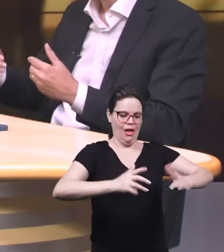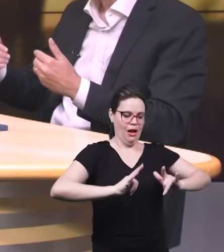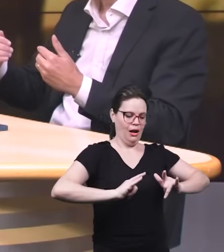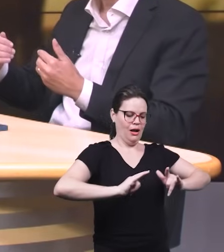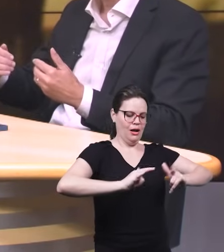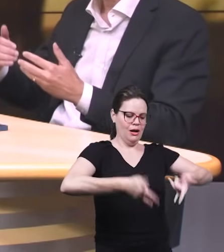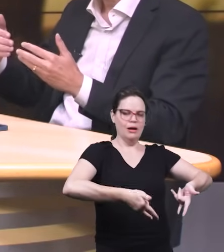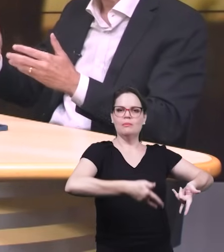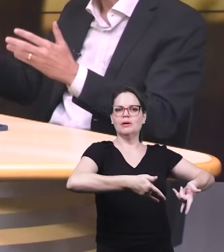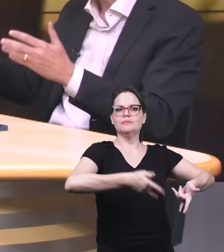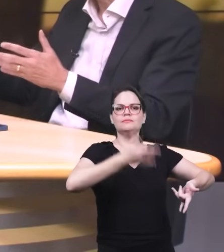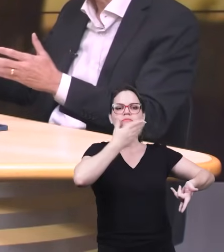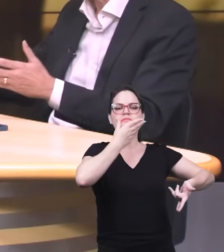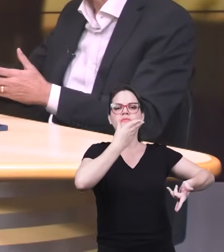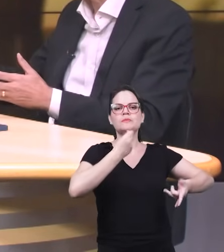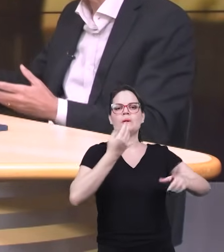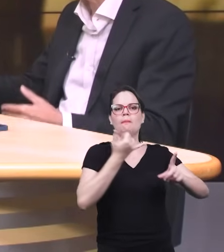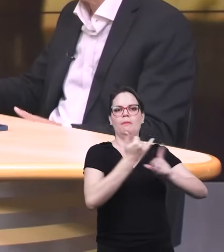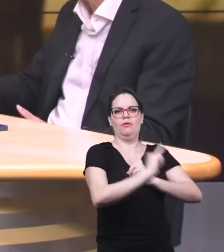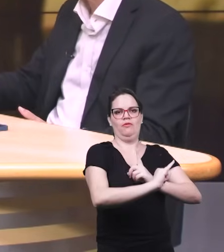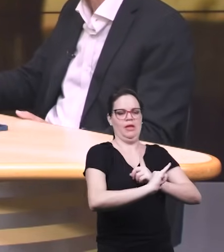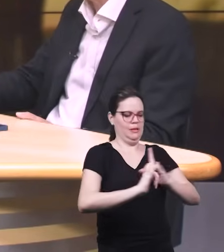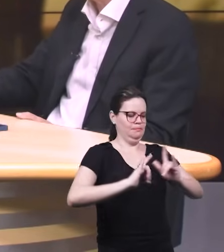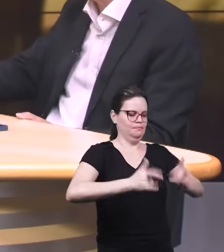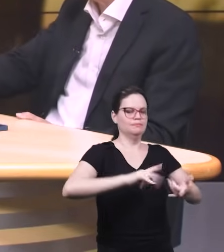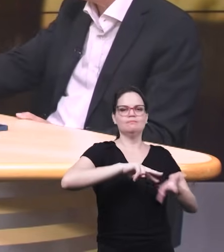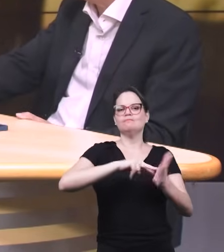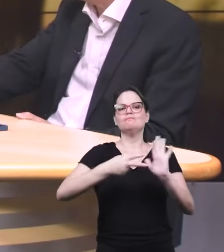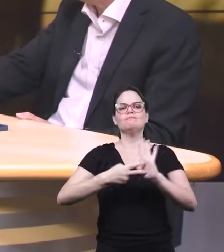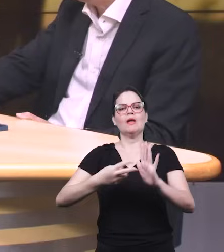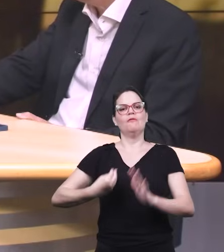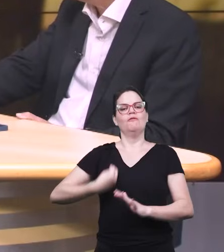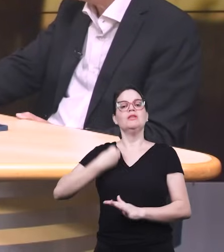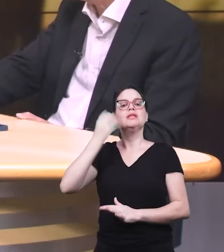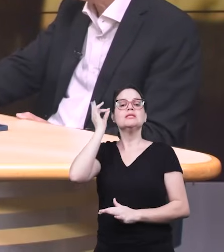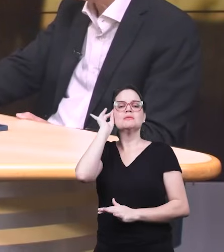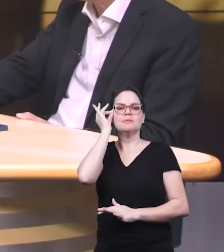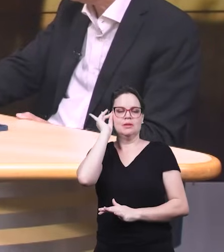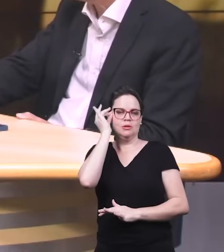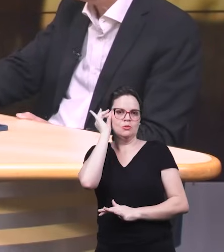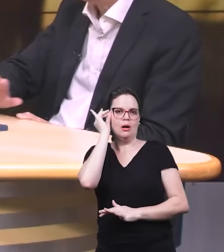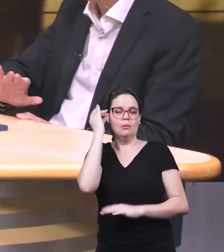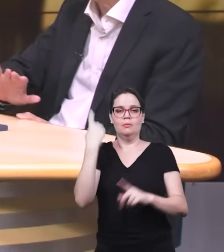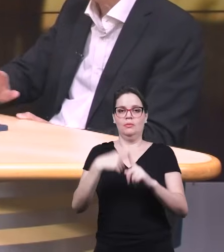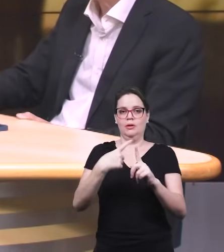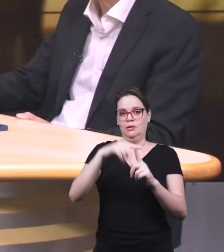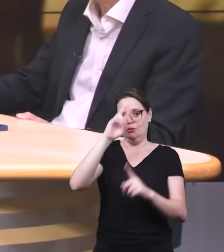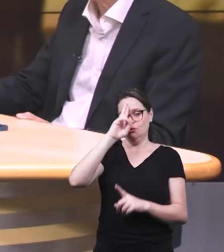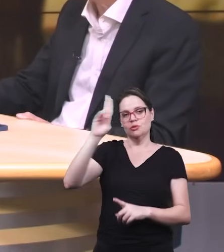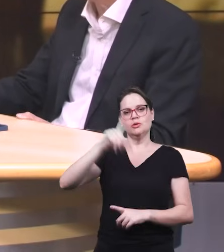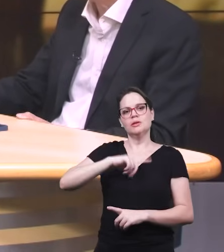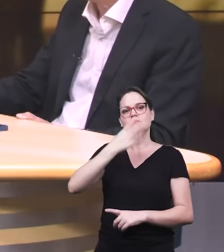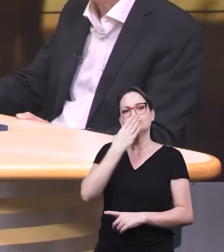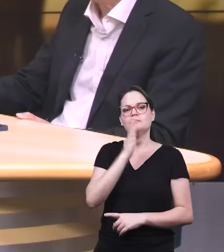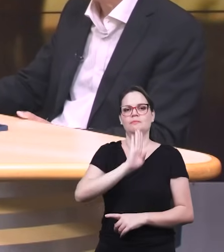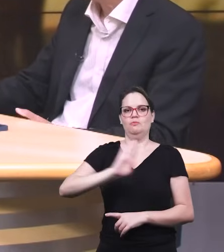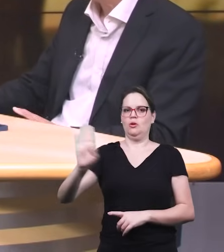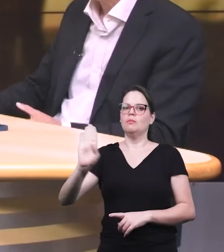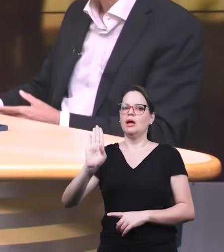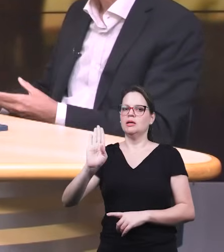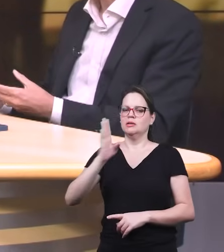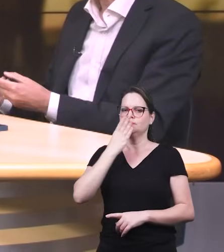filhos. Promessas que foram feitas individualmente e promessas que estão na Bíblia, que são universais a todos que servem ao